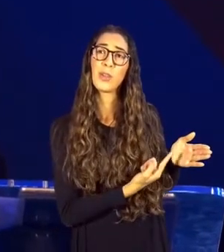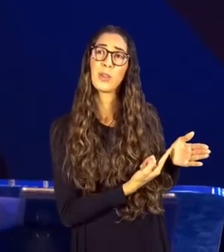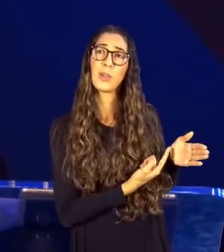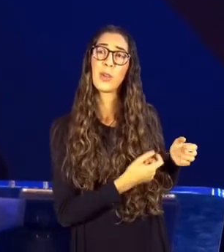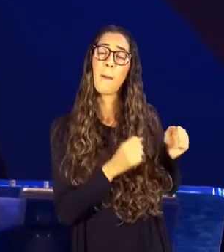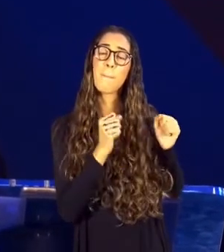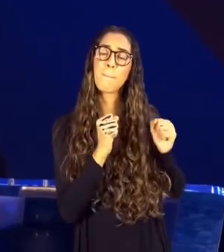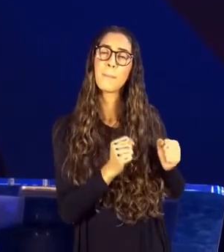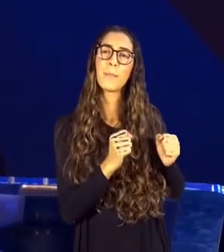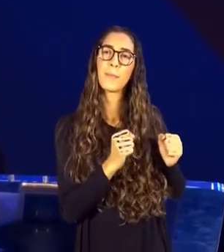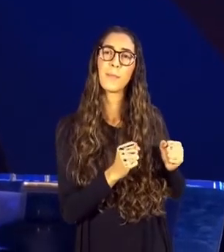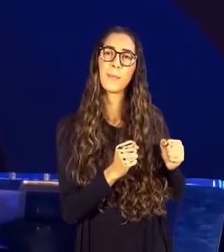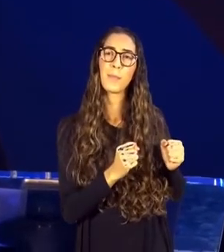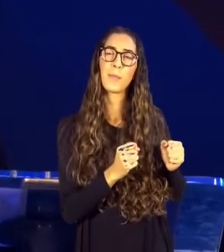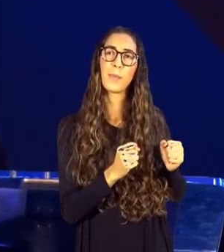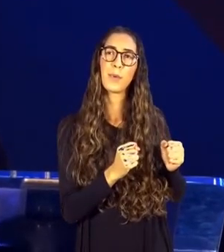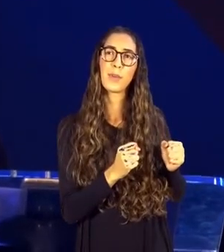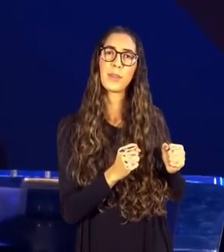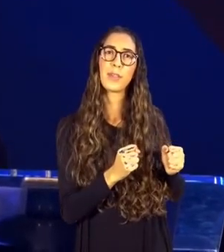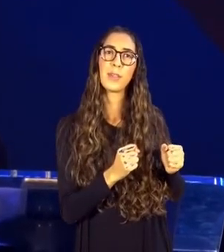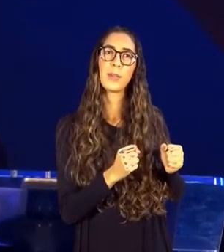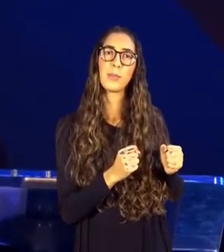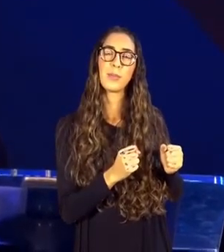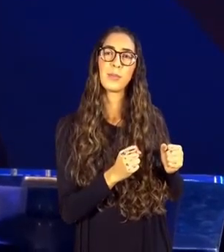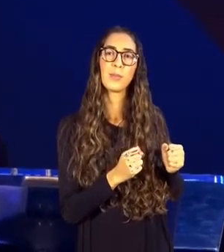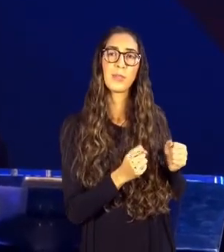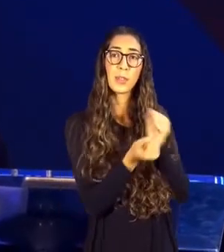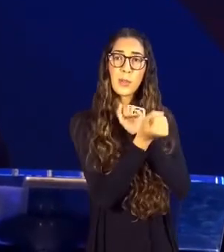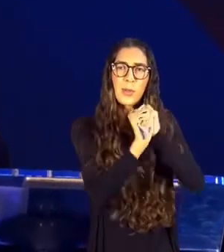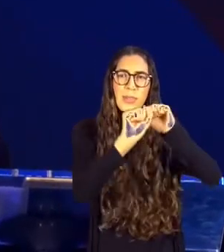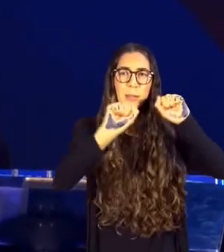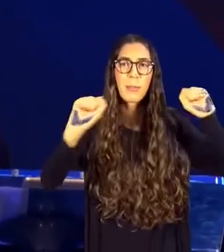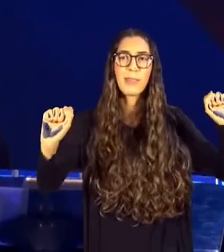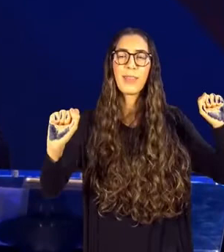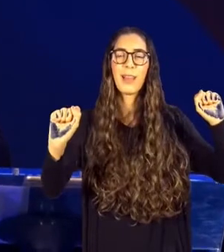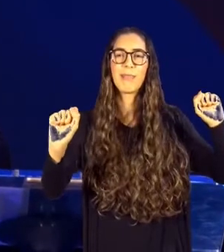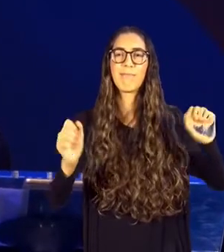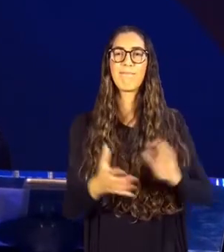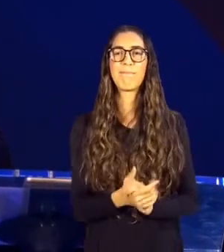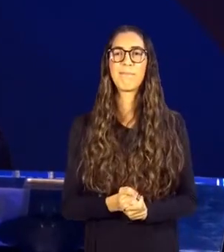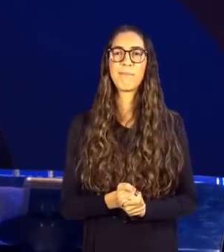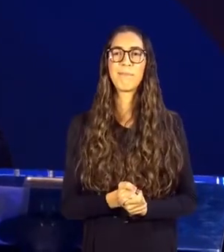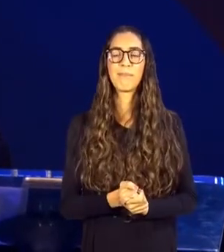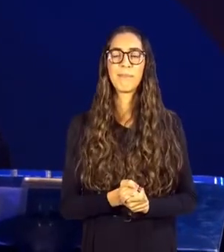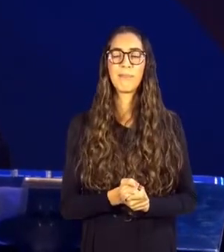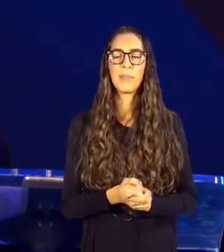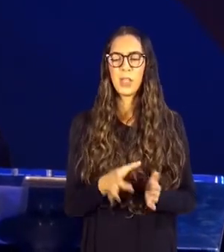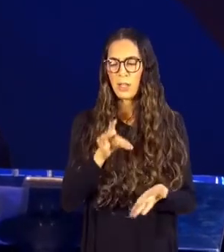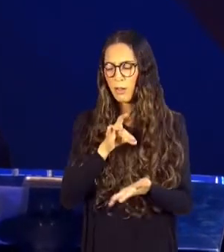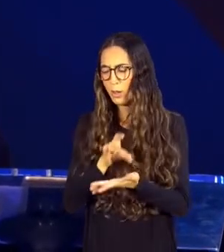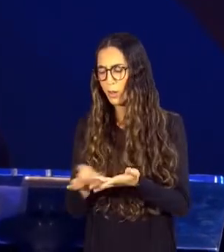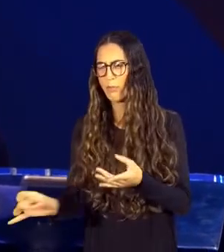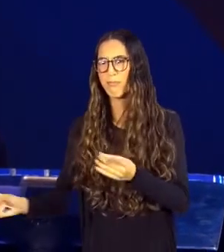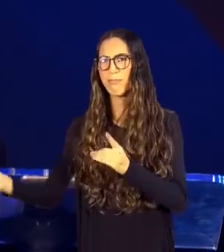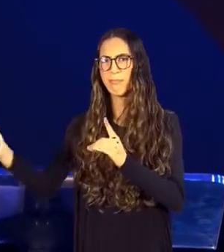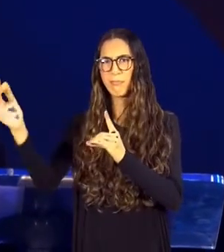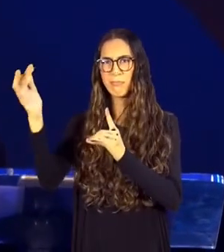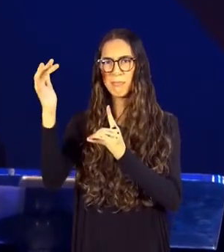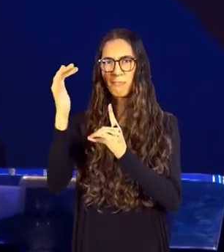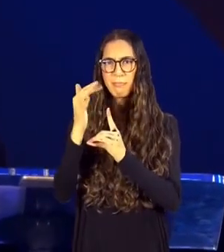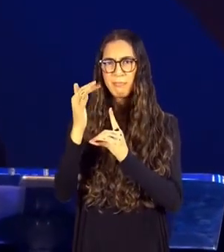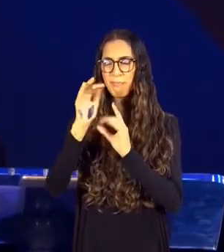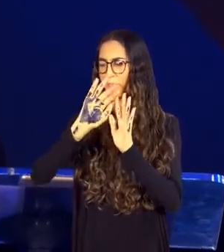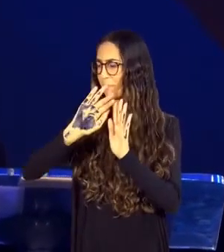Não precisamos viver escravo das armadilhas satânicas, dos dardos